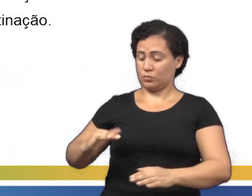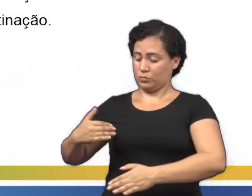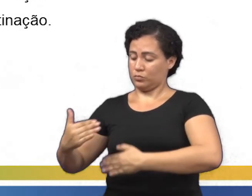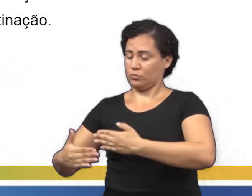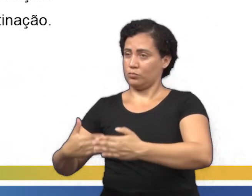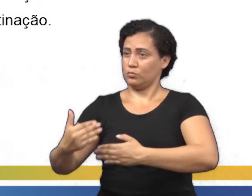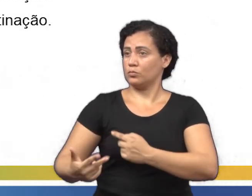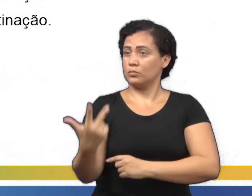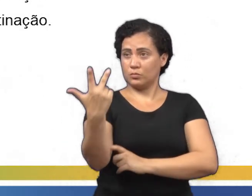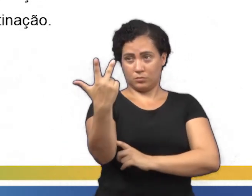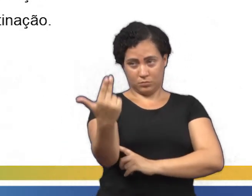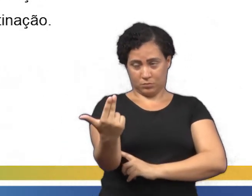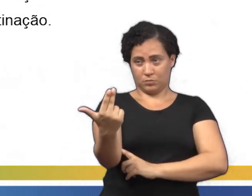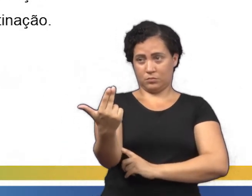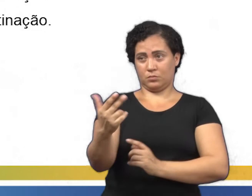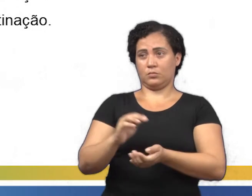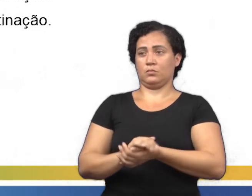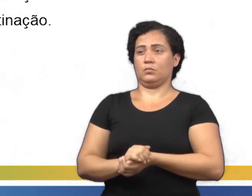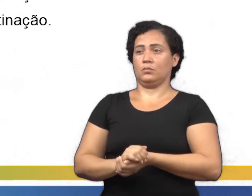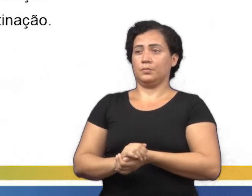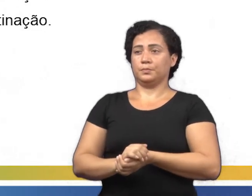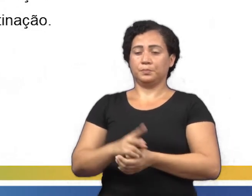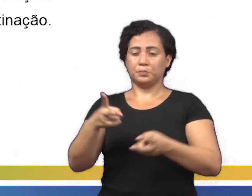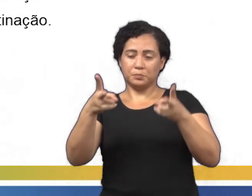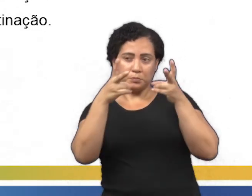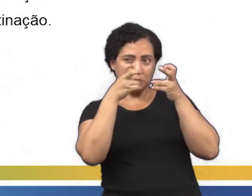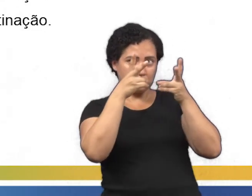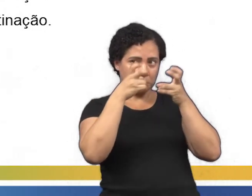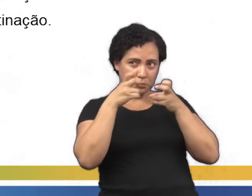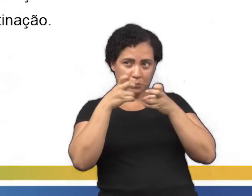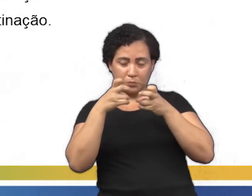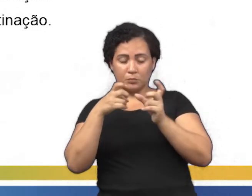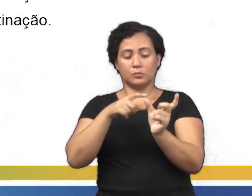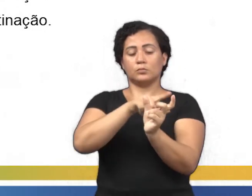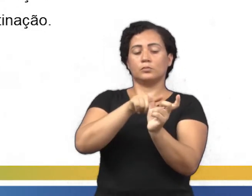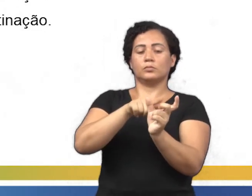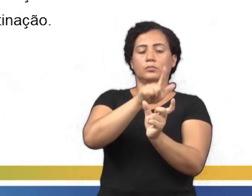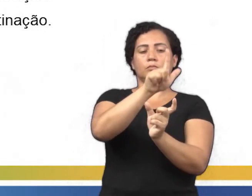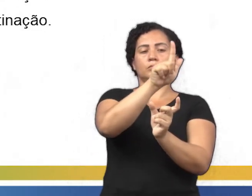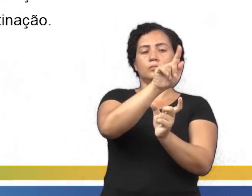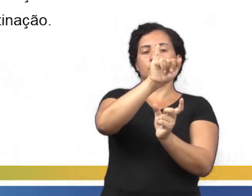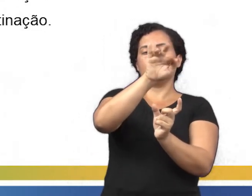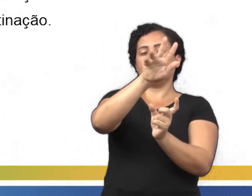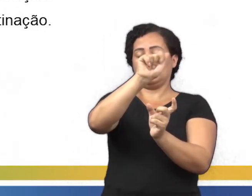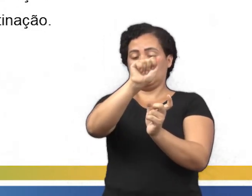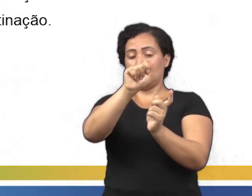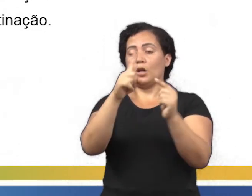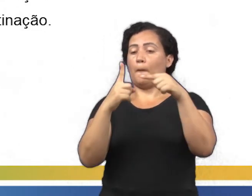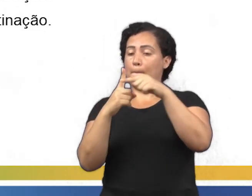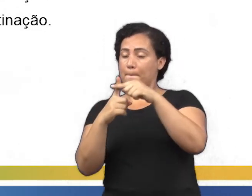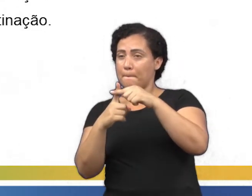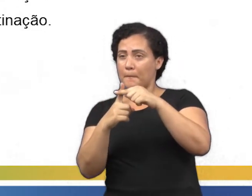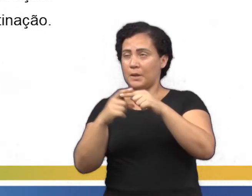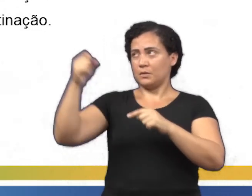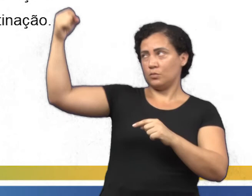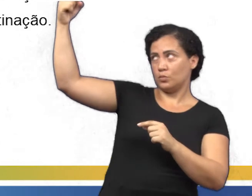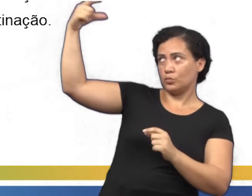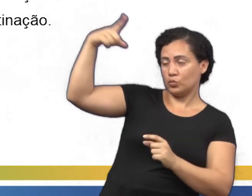mesmo processo. E aí nós percebemos que é gira mais sol e a segunda